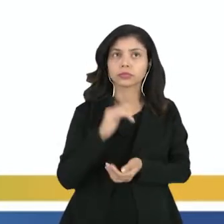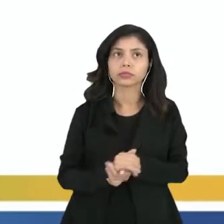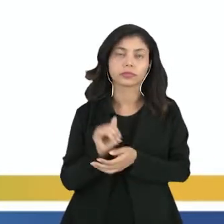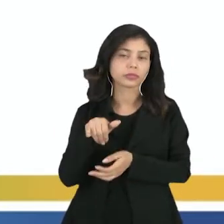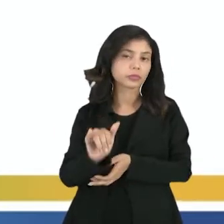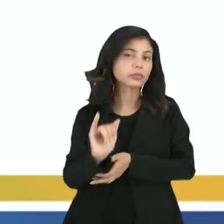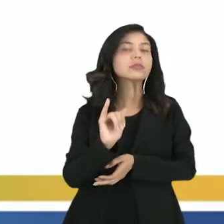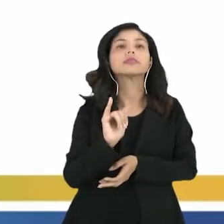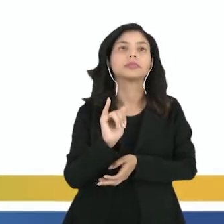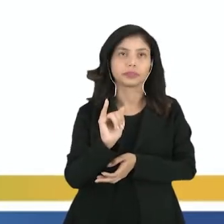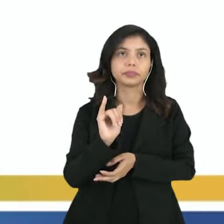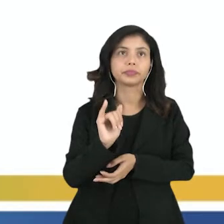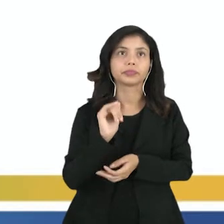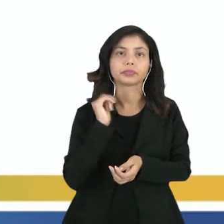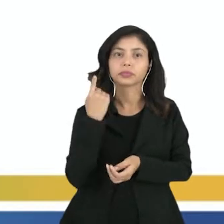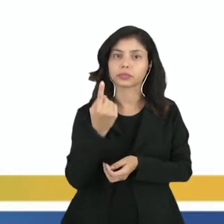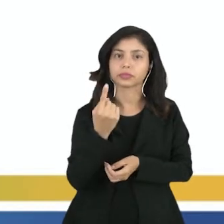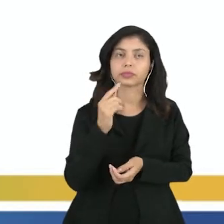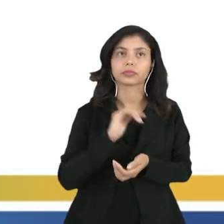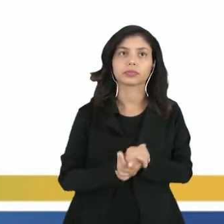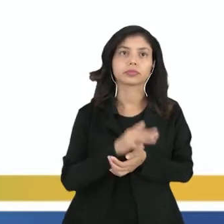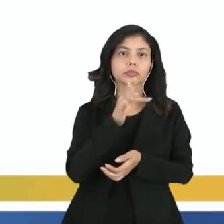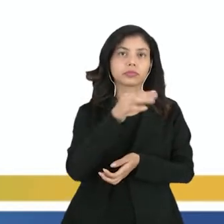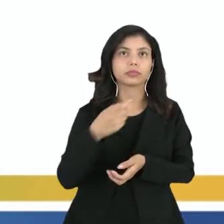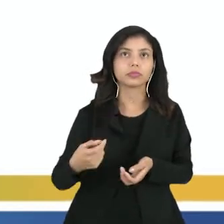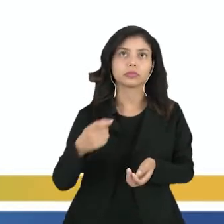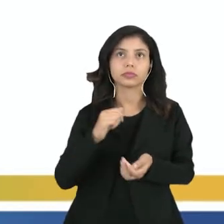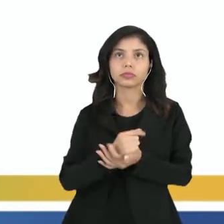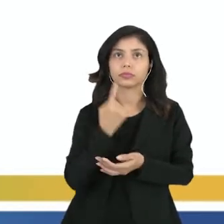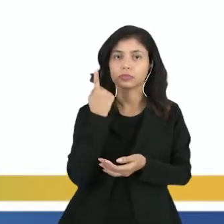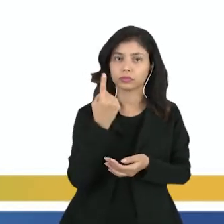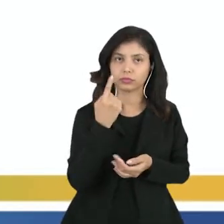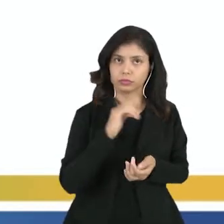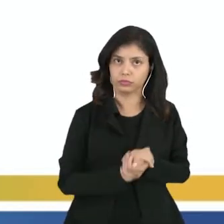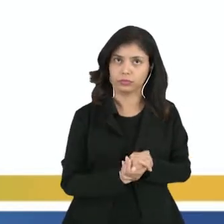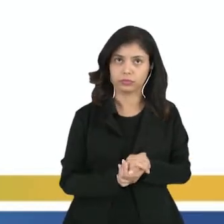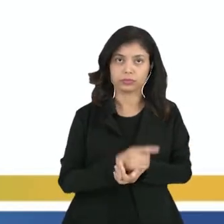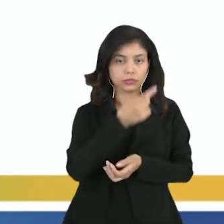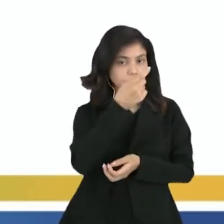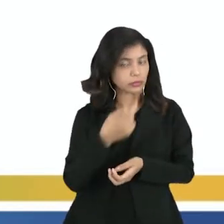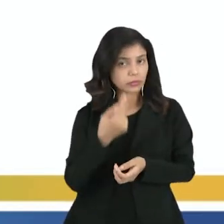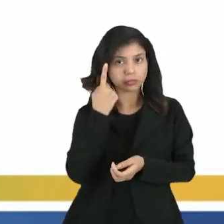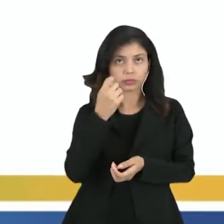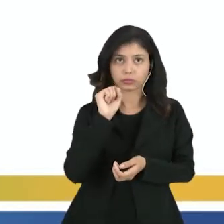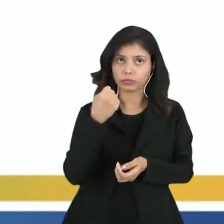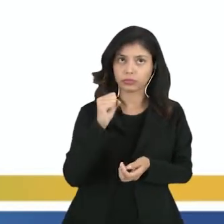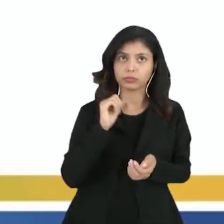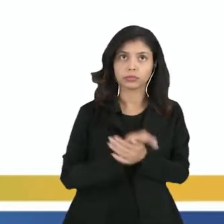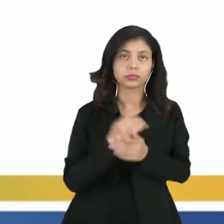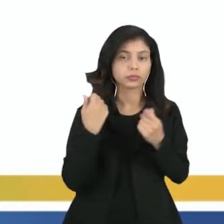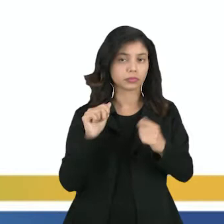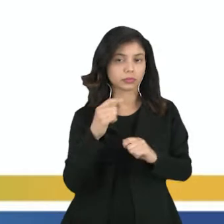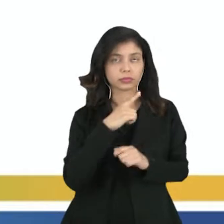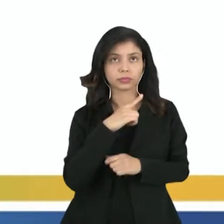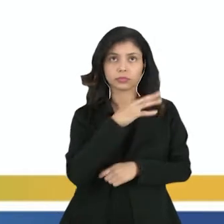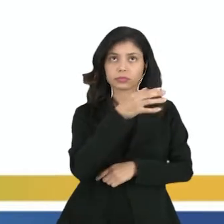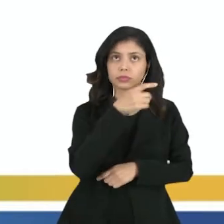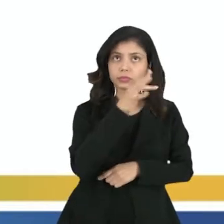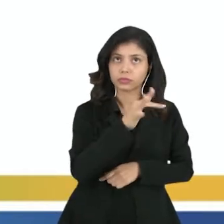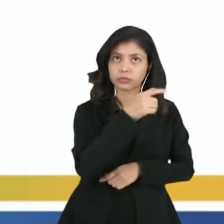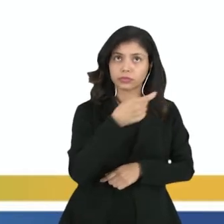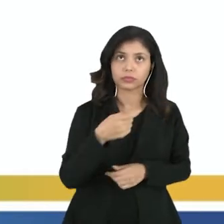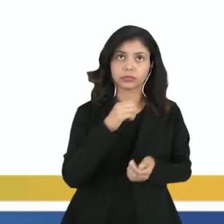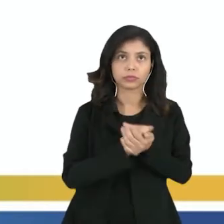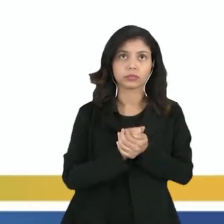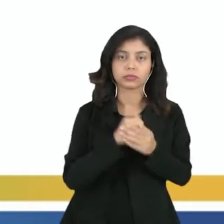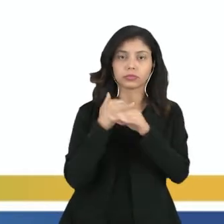y igual a 1, ou f de x igual a 1. Para x igual a 8, eu tenho f de x